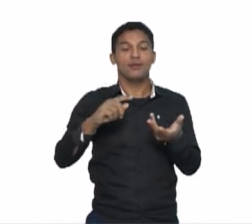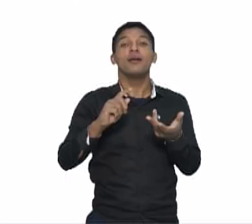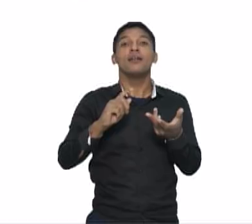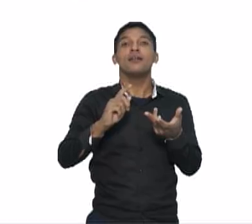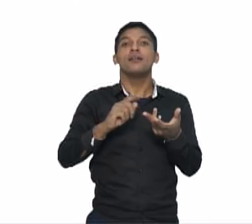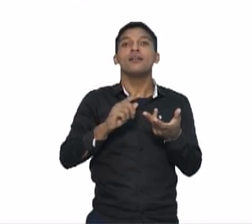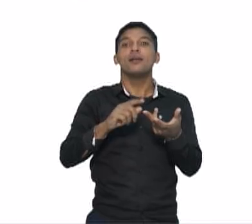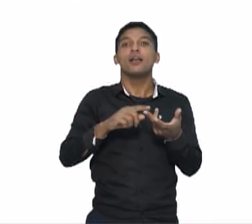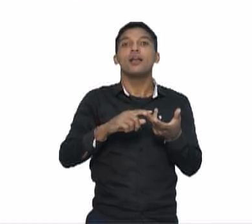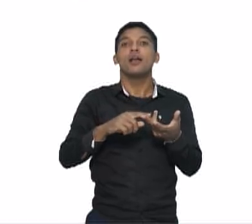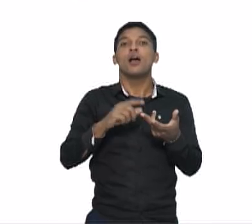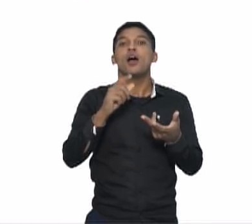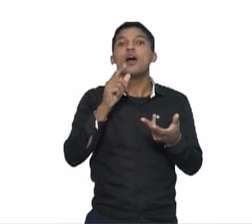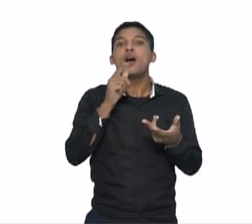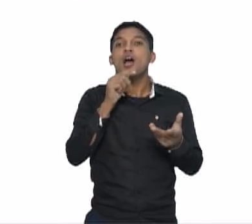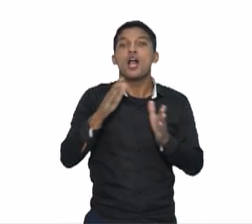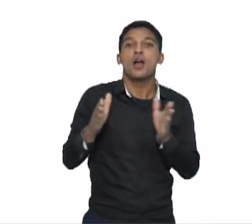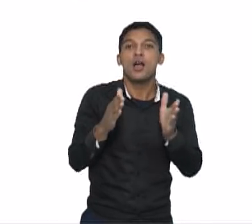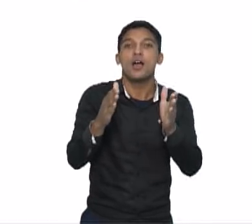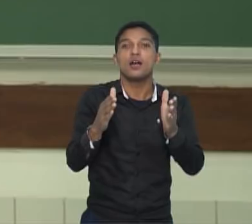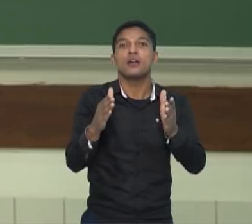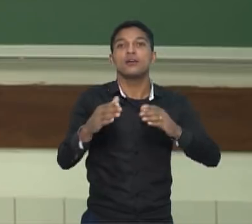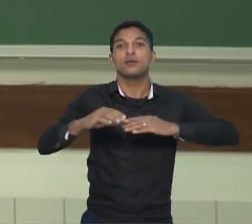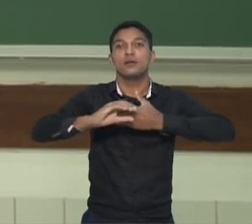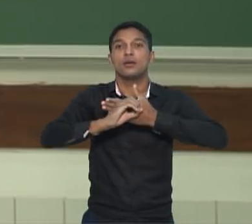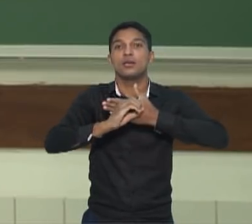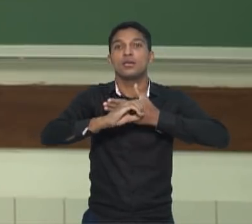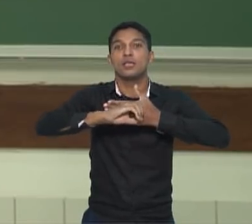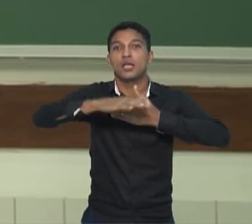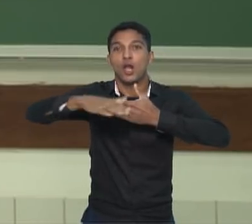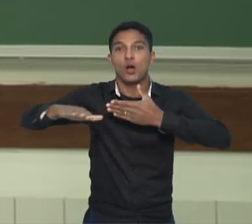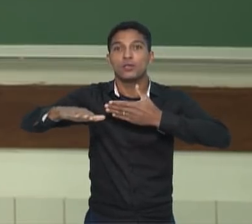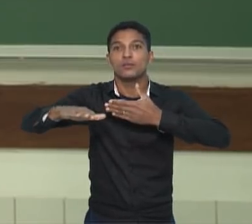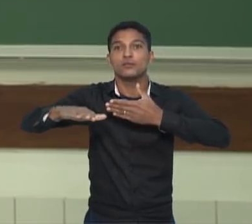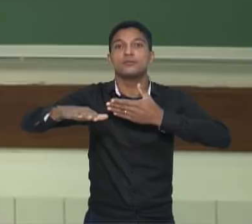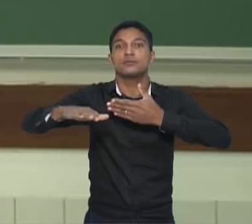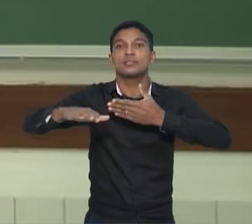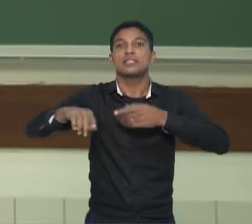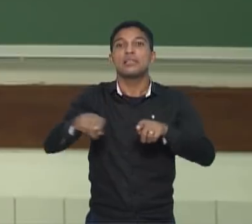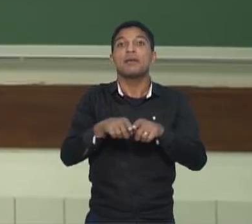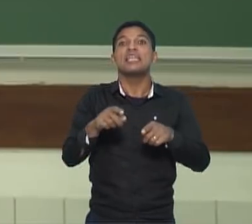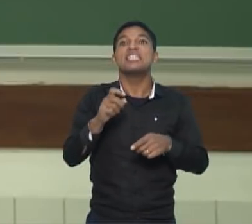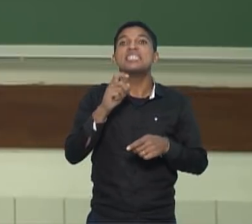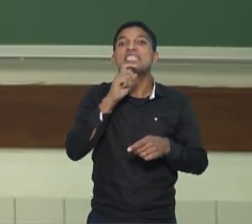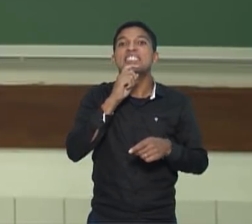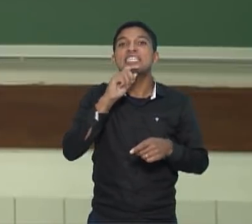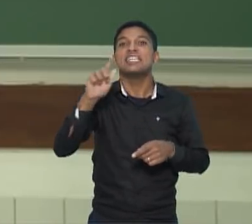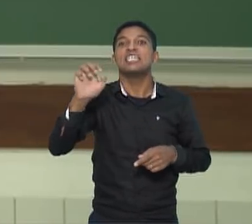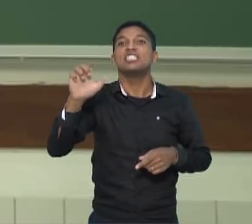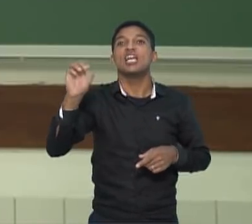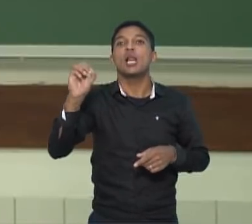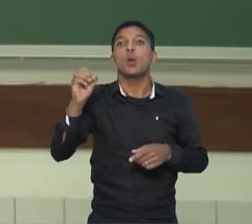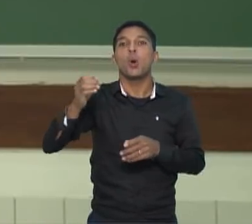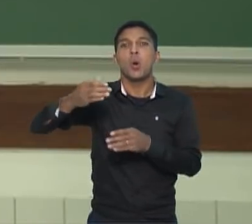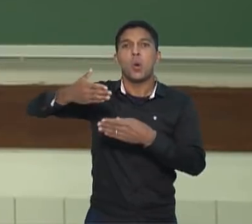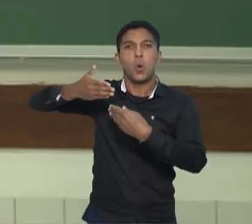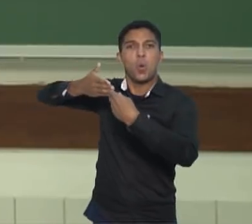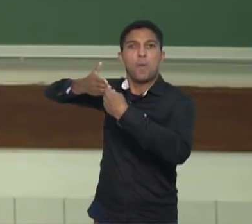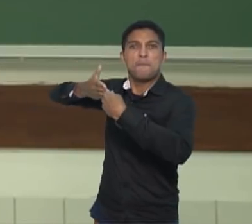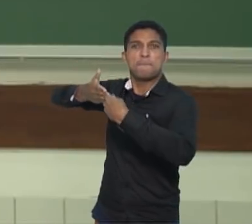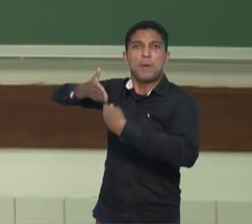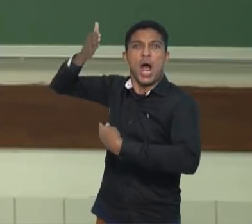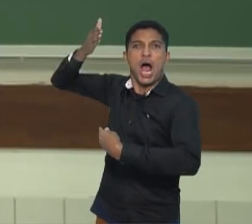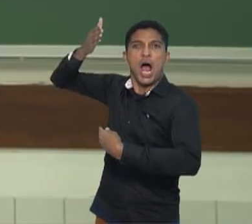freático, etc. Então, hidrosfera é o ambiente onde representa toda a água que encontra-se em